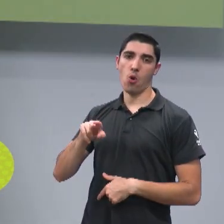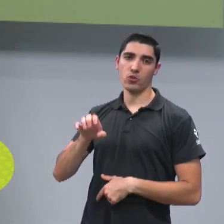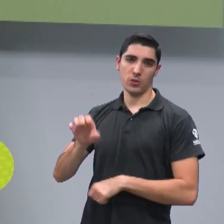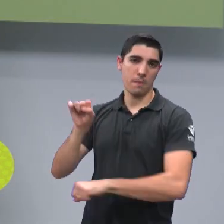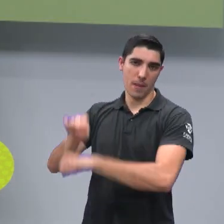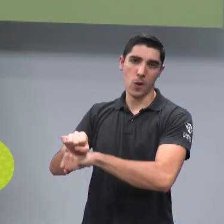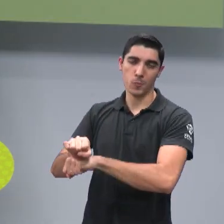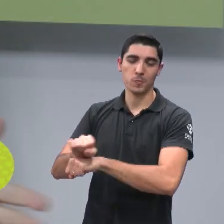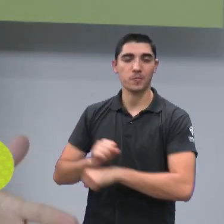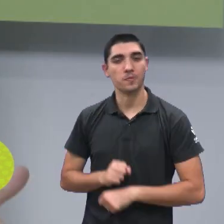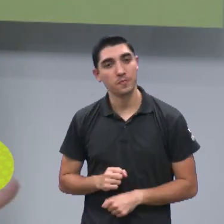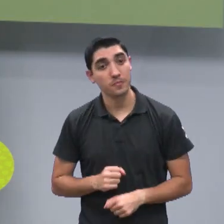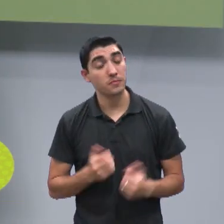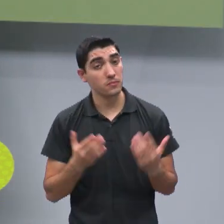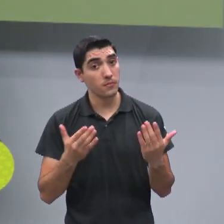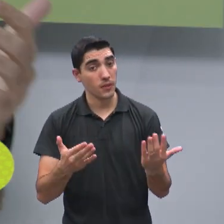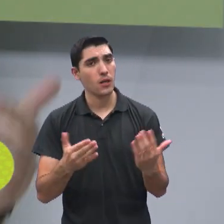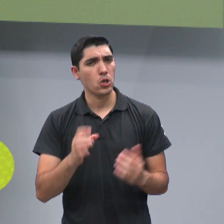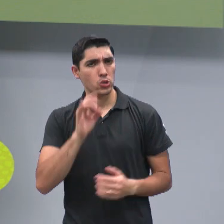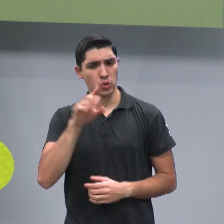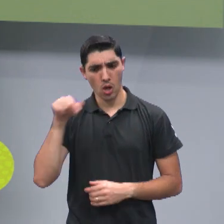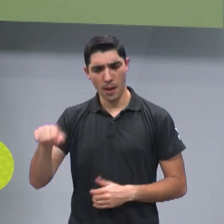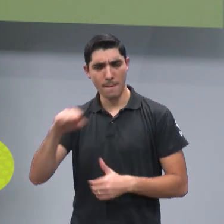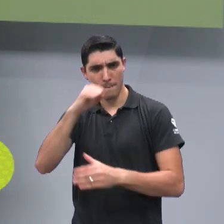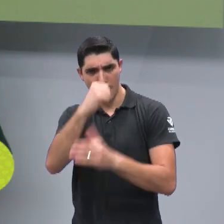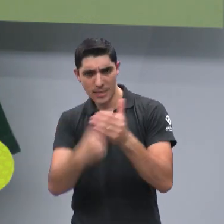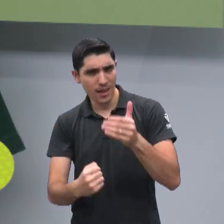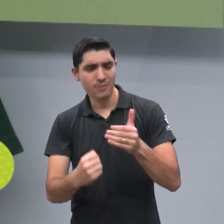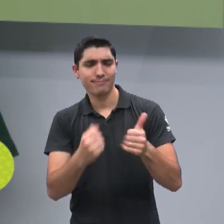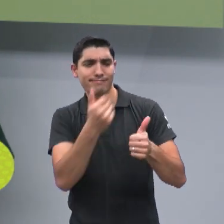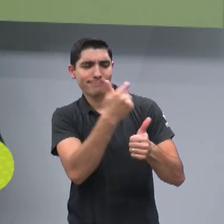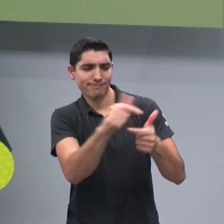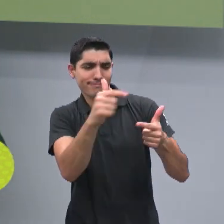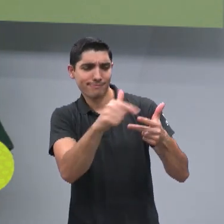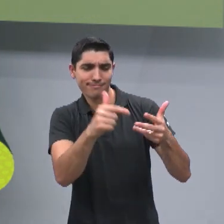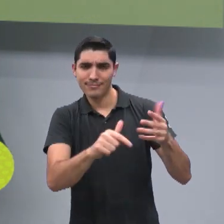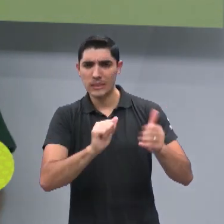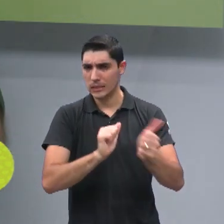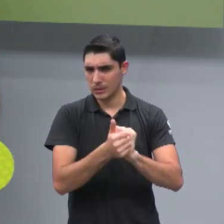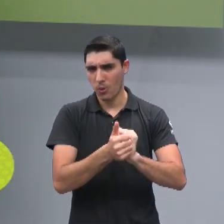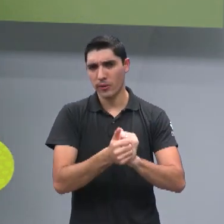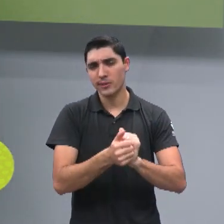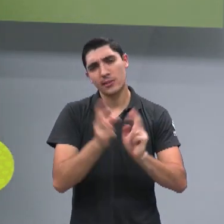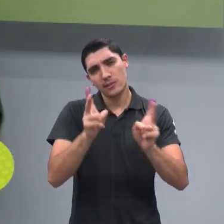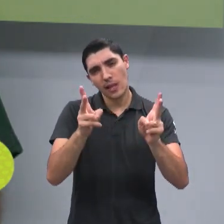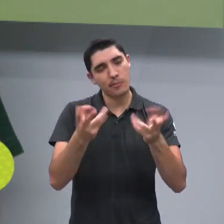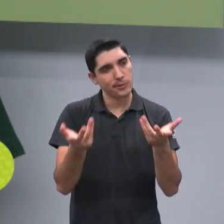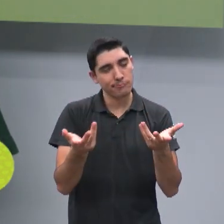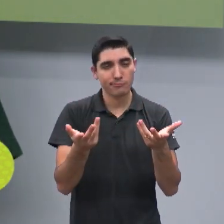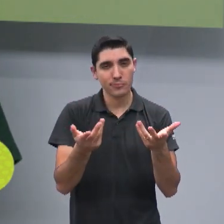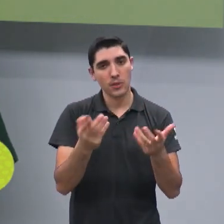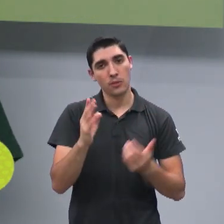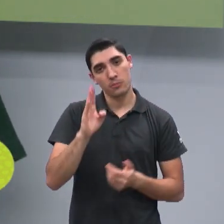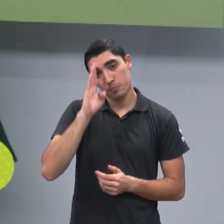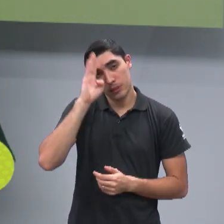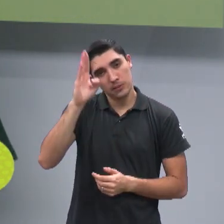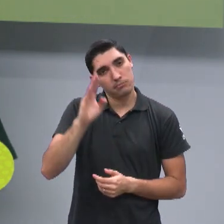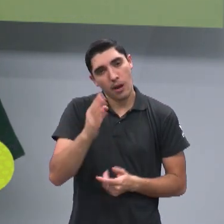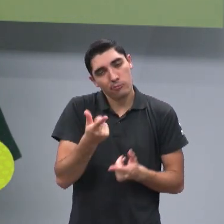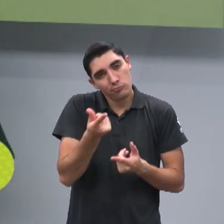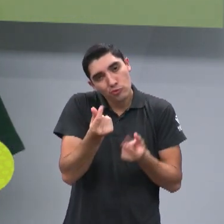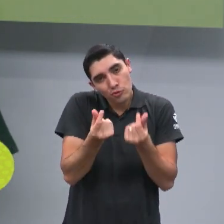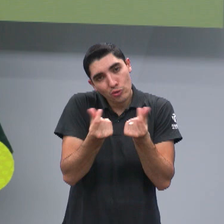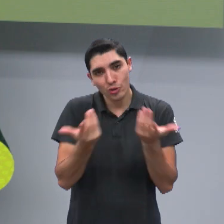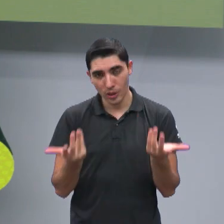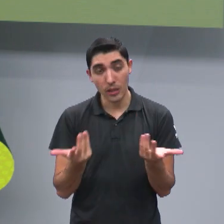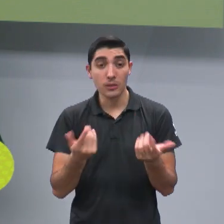o que, não só no basquete, mas todo o esporte, né, o que rege é o dinheiro, né, e tem que montar uma